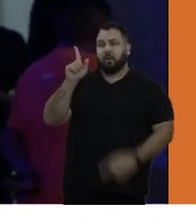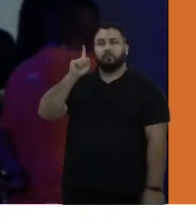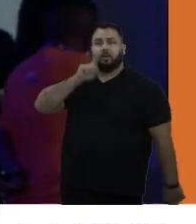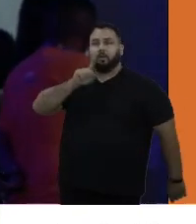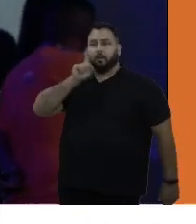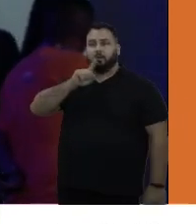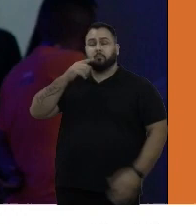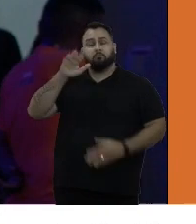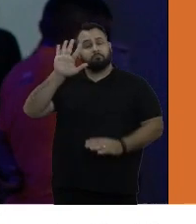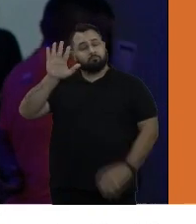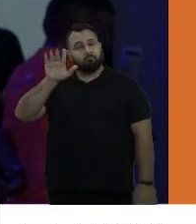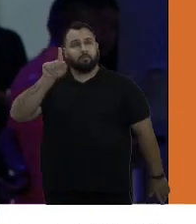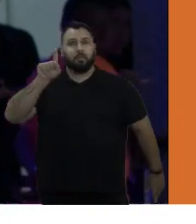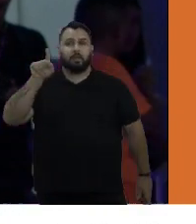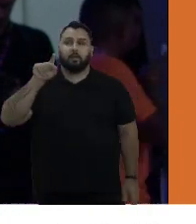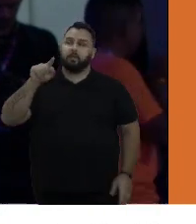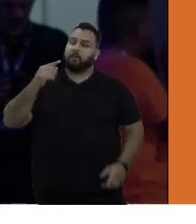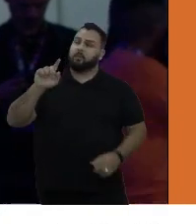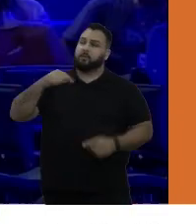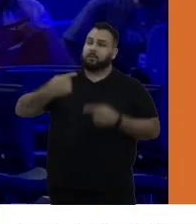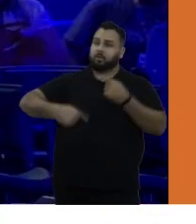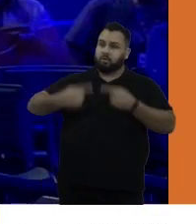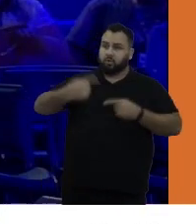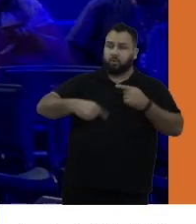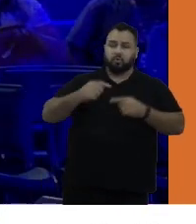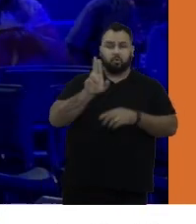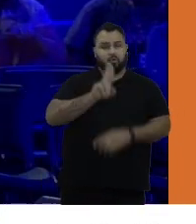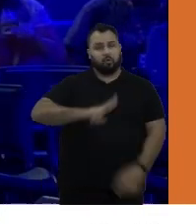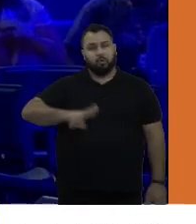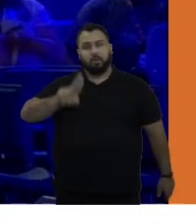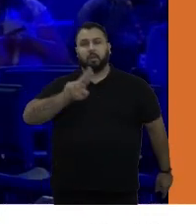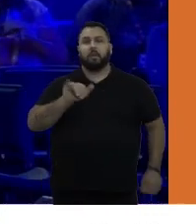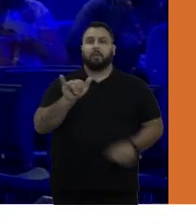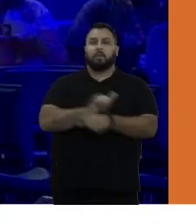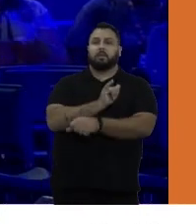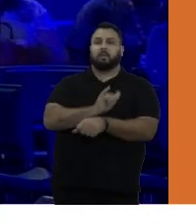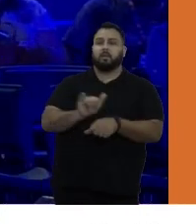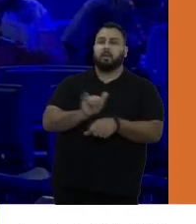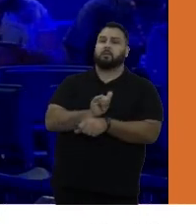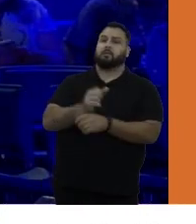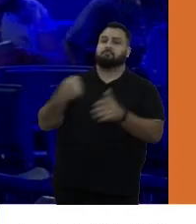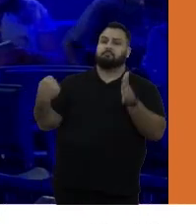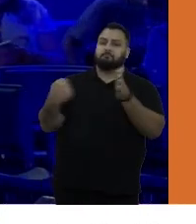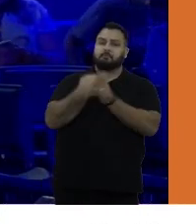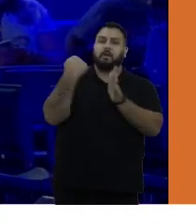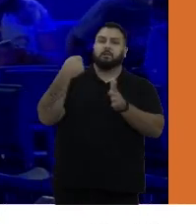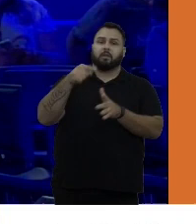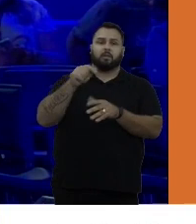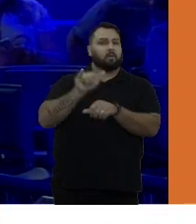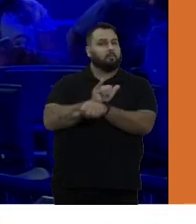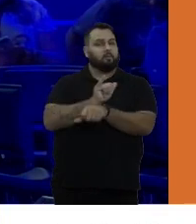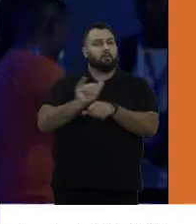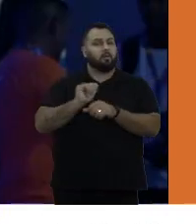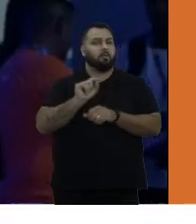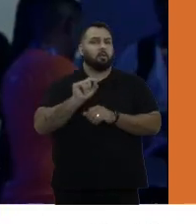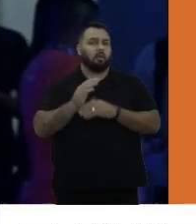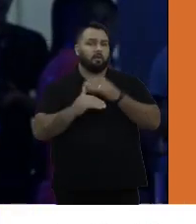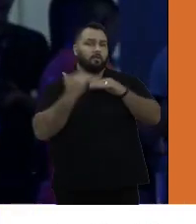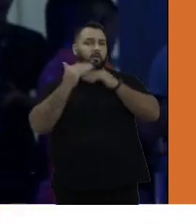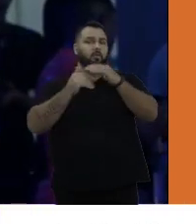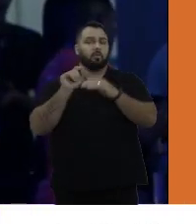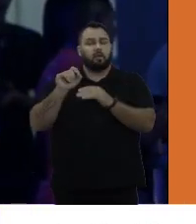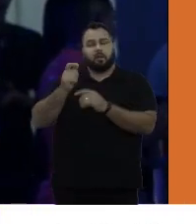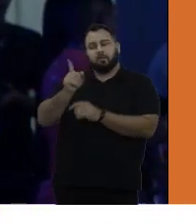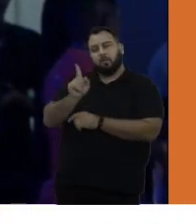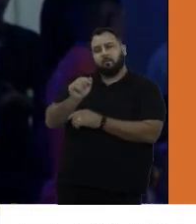E discute dentro da sala o uso da ferramenta, os impactos da ferramenta, o que é que ela evolui, o que é que ela não evolui, e